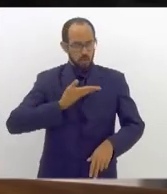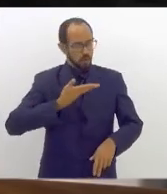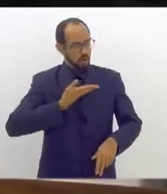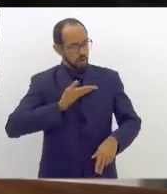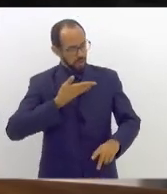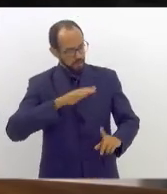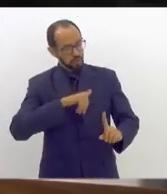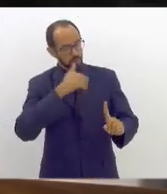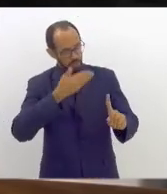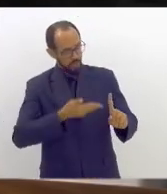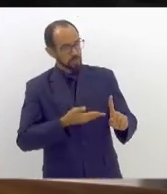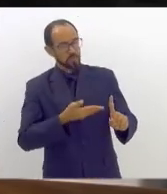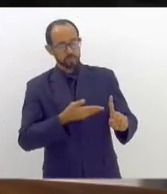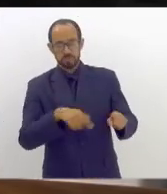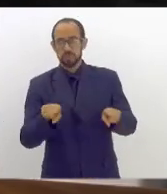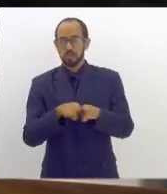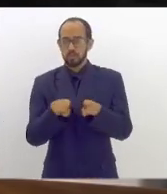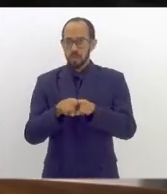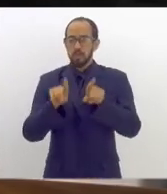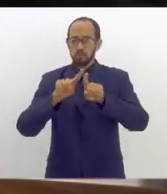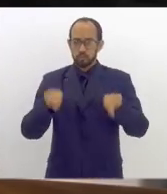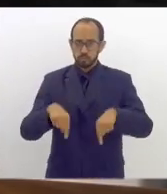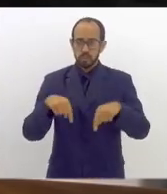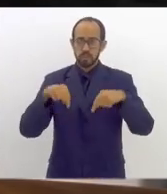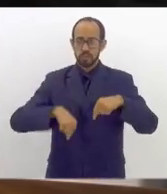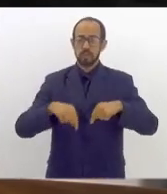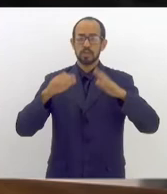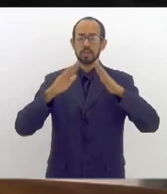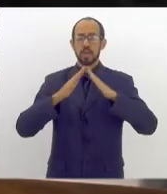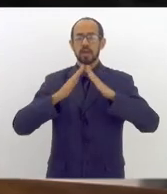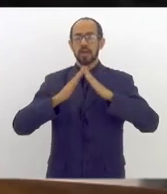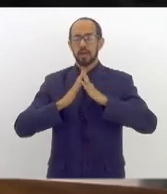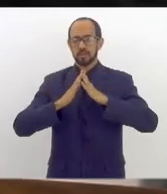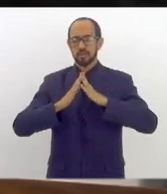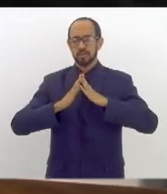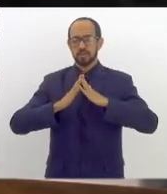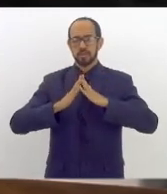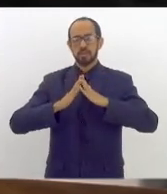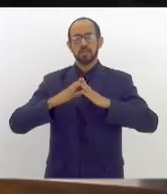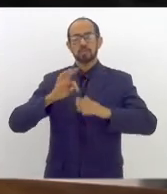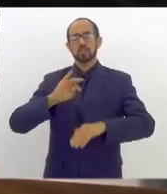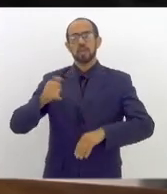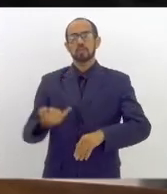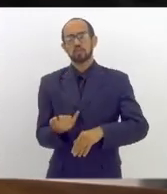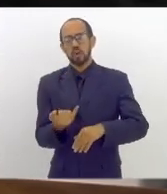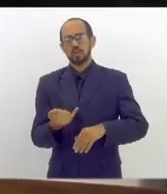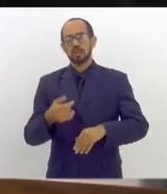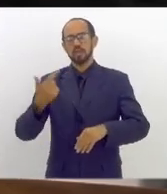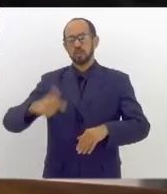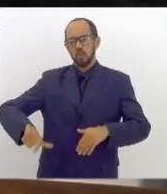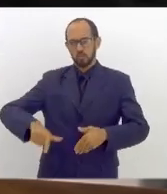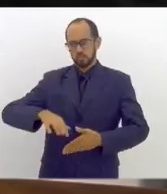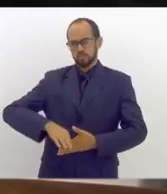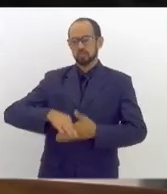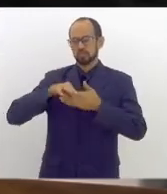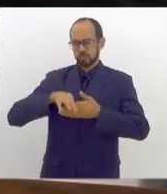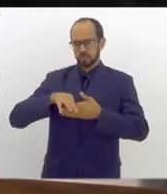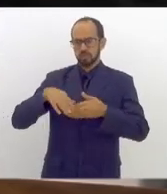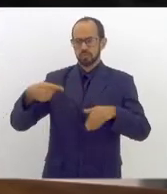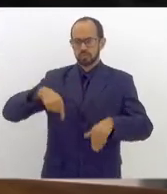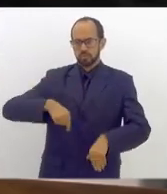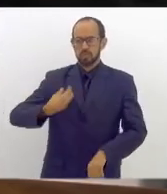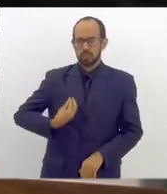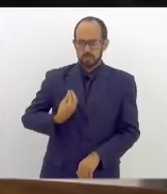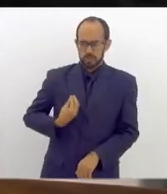homenageados servidores desta casa do Tribunal de Justiça de mais autoridades presentes aqui